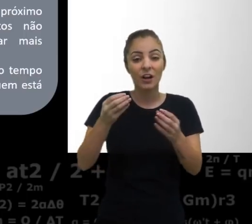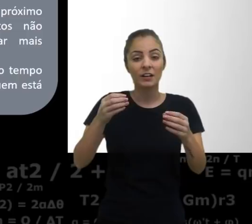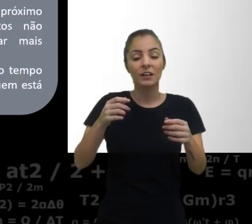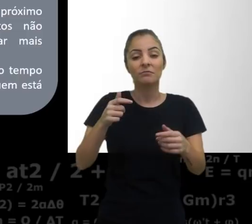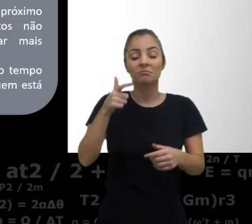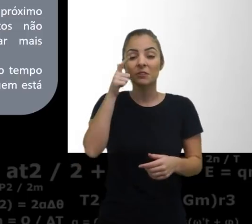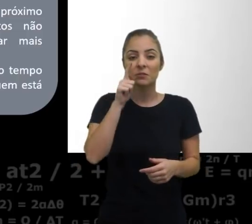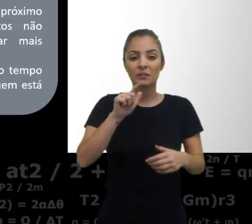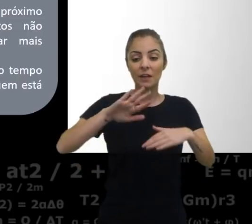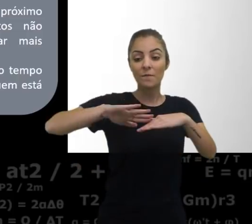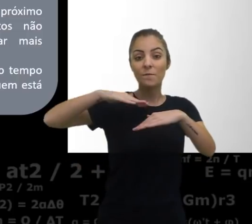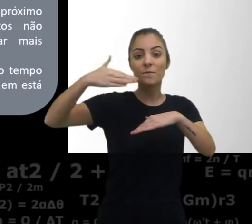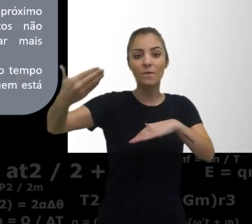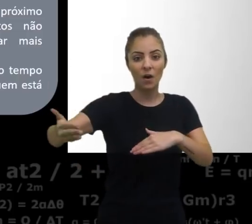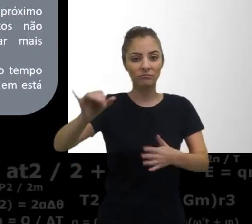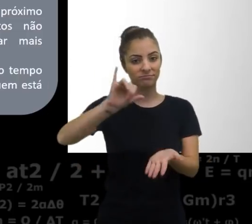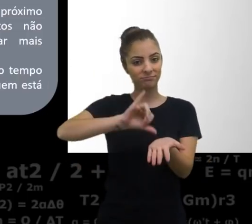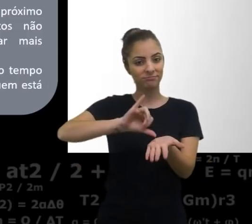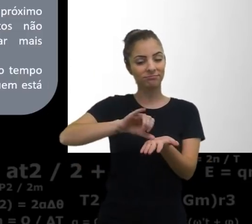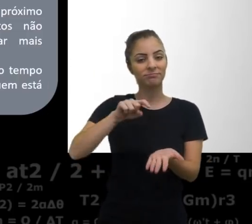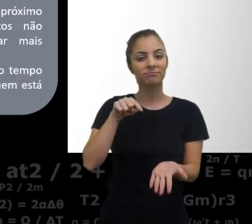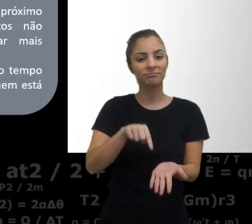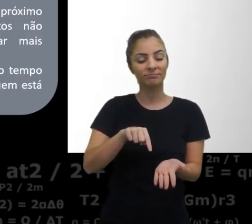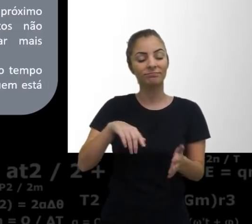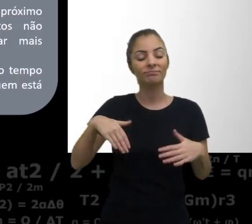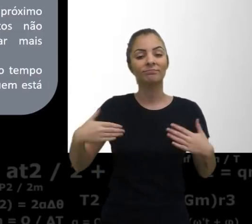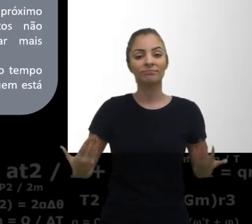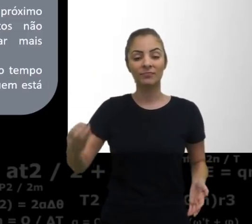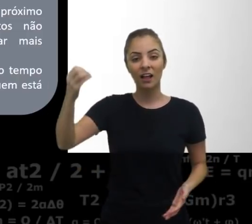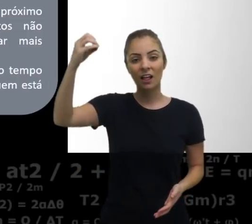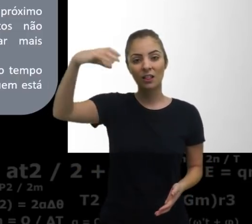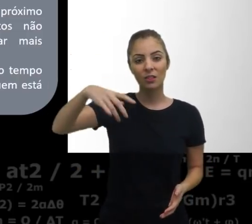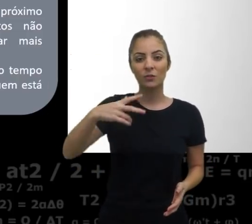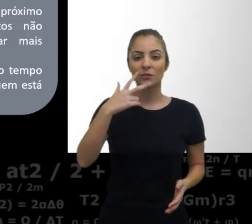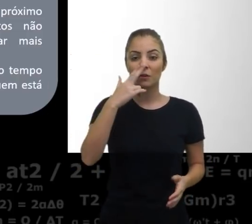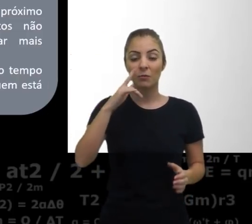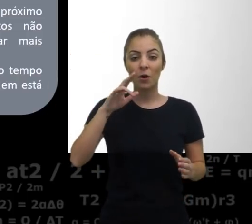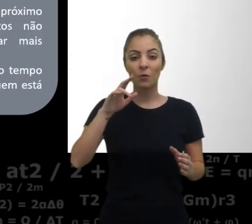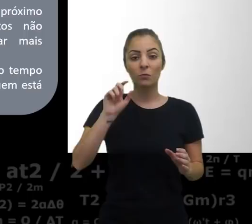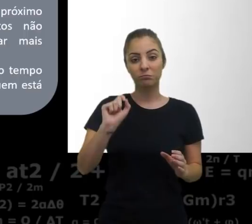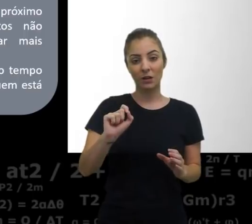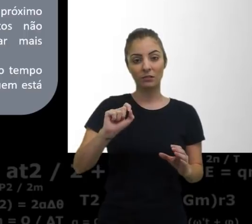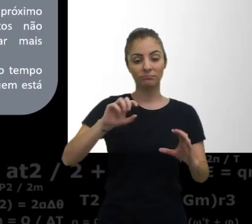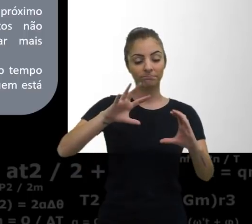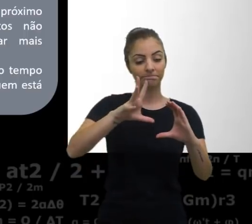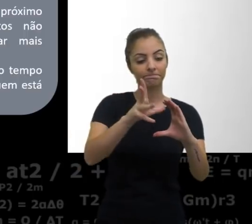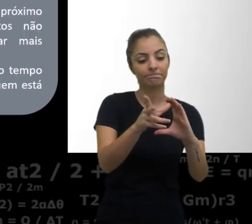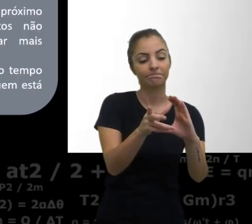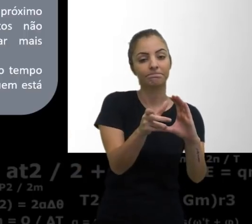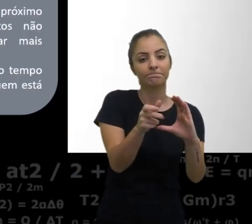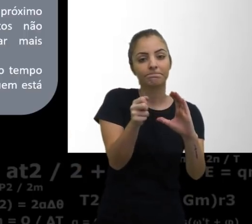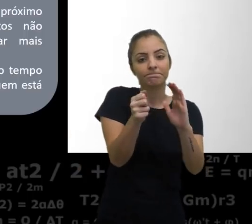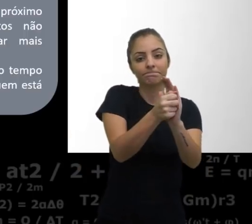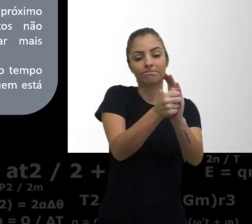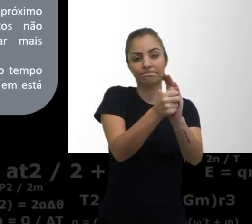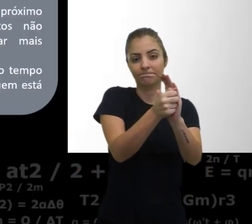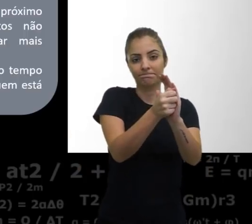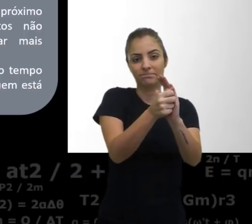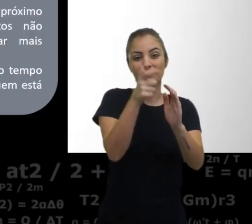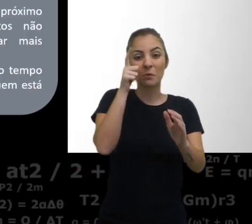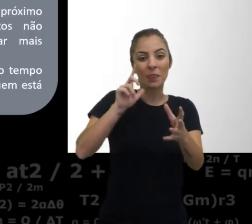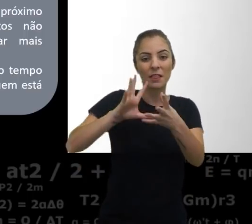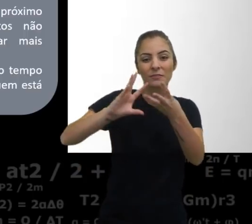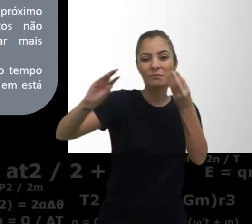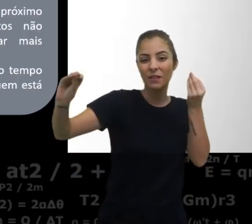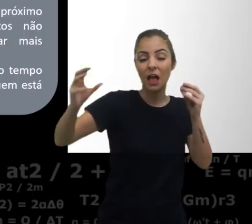Tá? Então é assim que a luz fica presa no buraco negro na relatividade geral. Não é porque a gravidade está freando a luz,